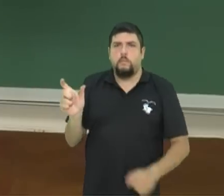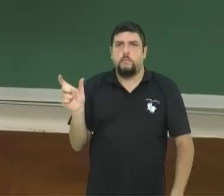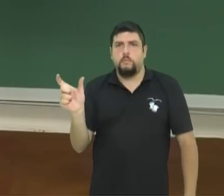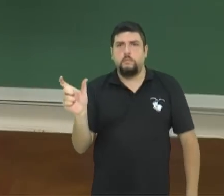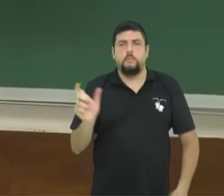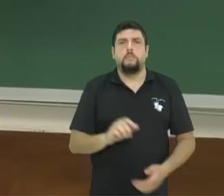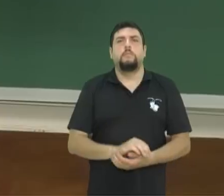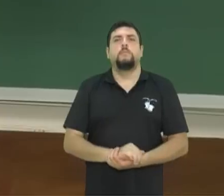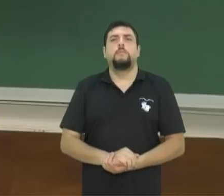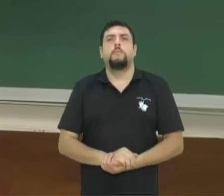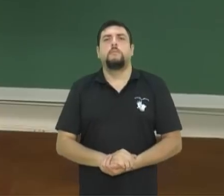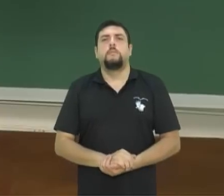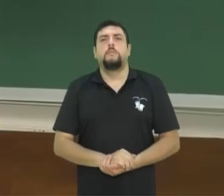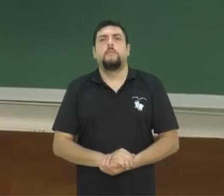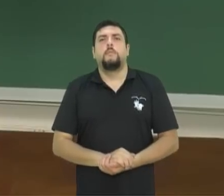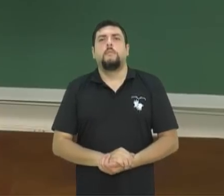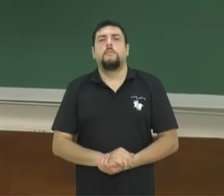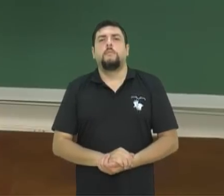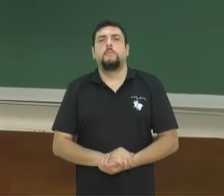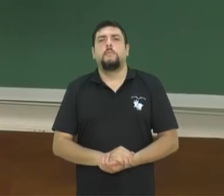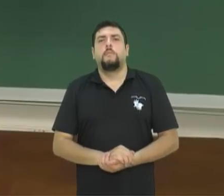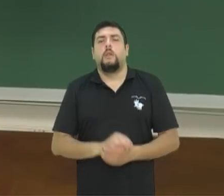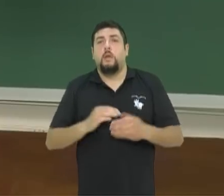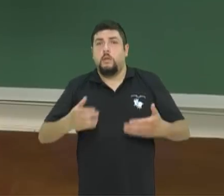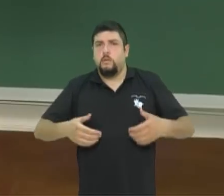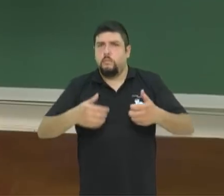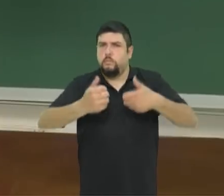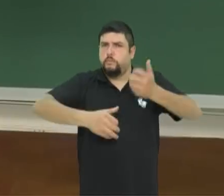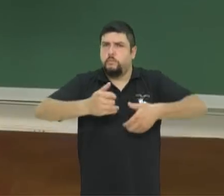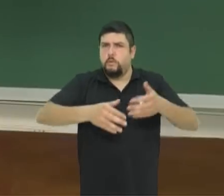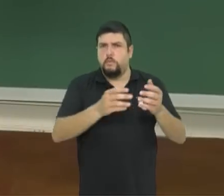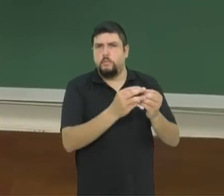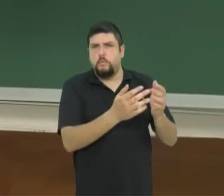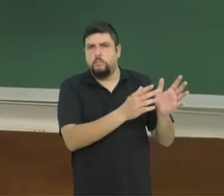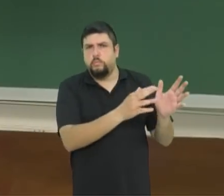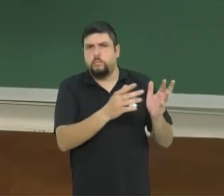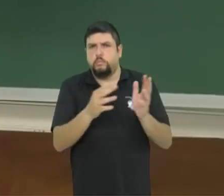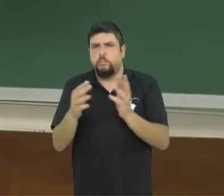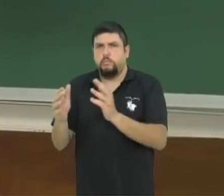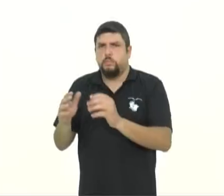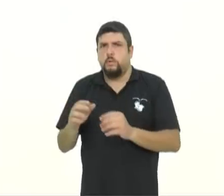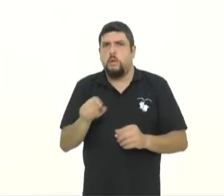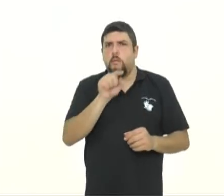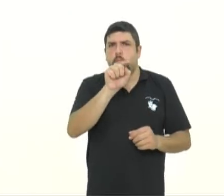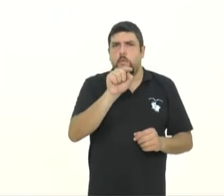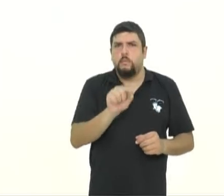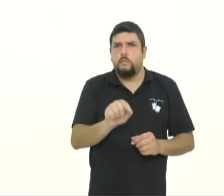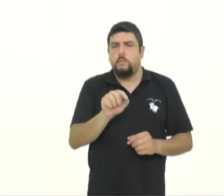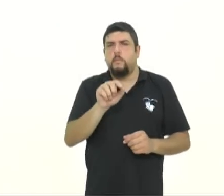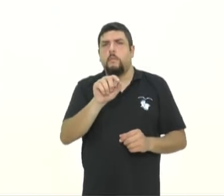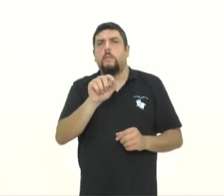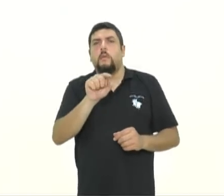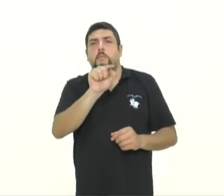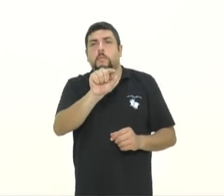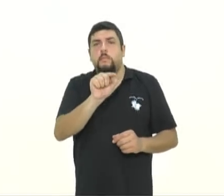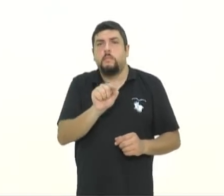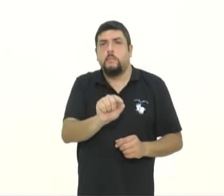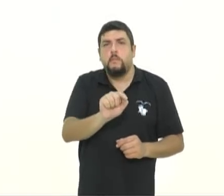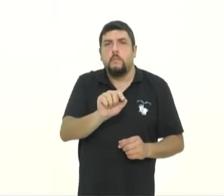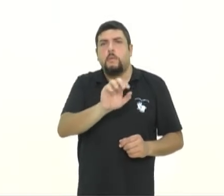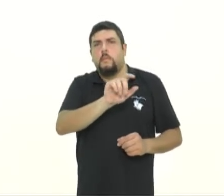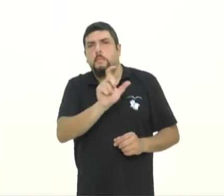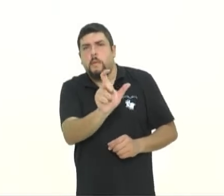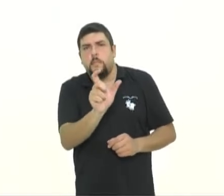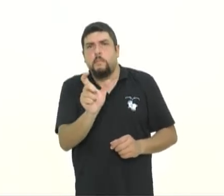escrita. Ok? Terminou ali, apresentou os 3 irmãos, né? Depois do sinal de igual, ponto final. Concluiu o pensamento. E